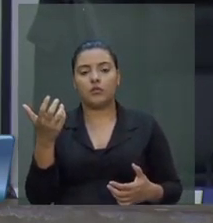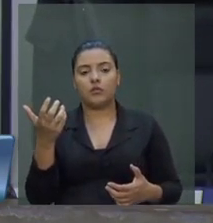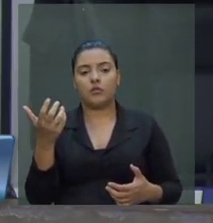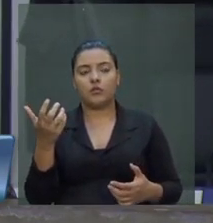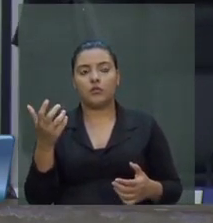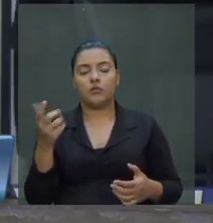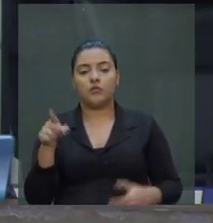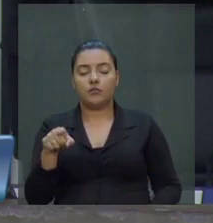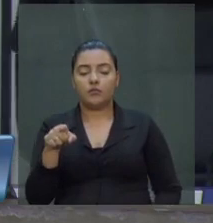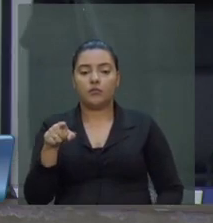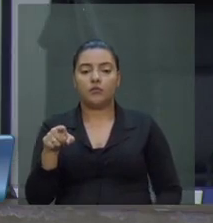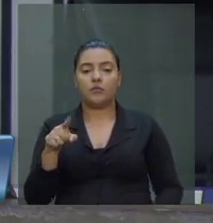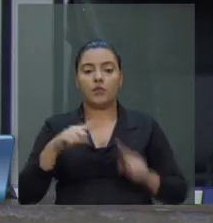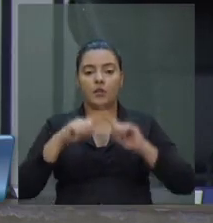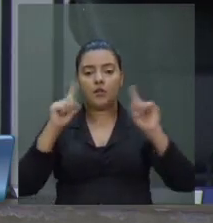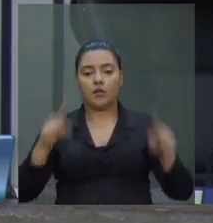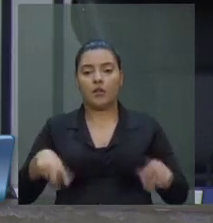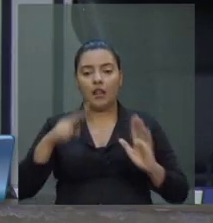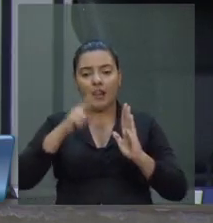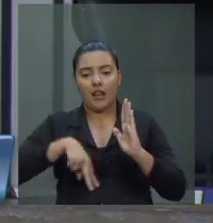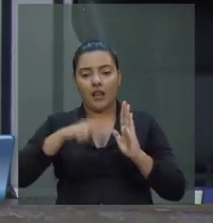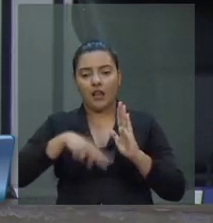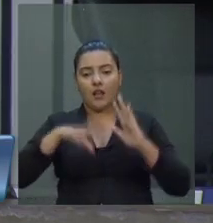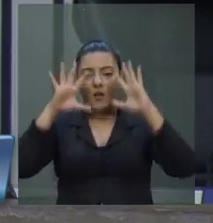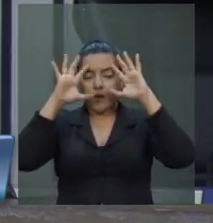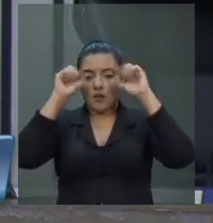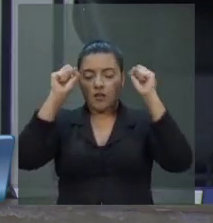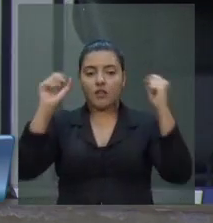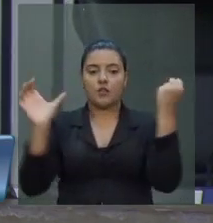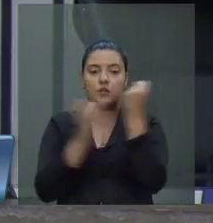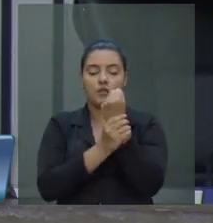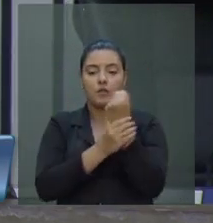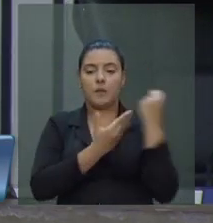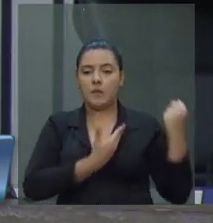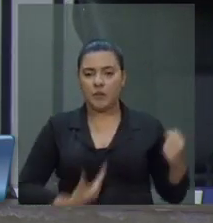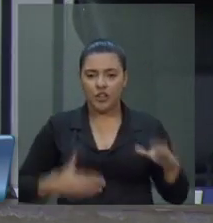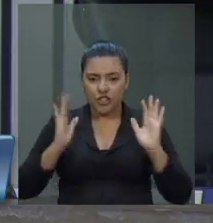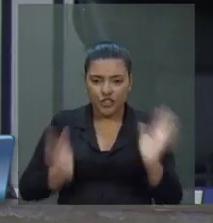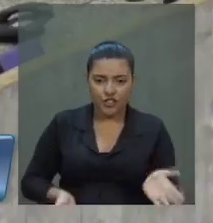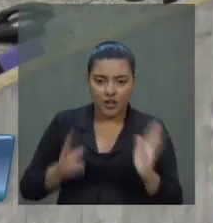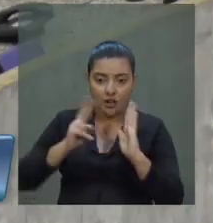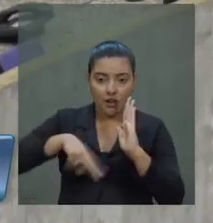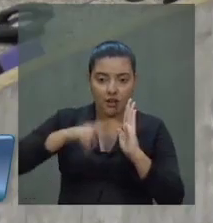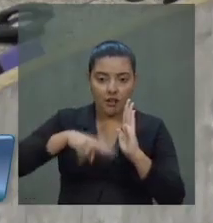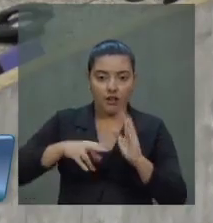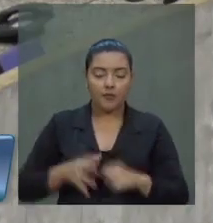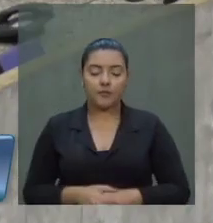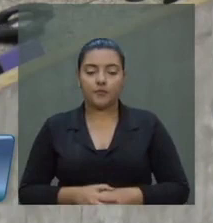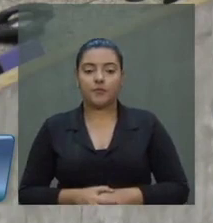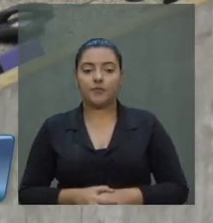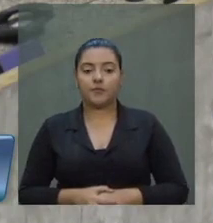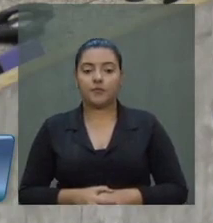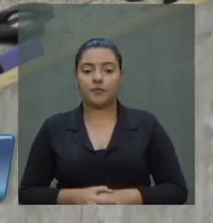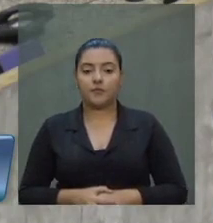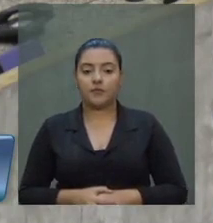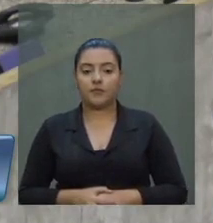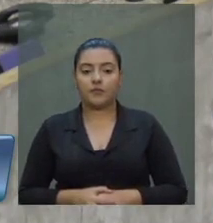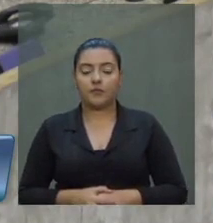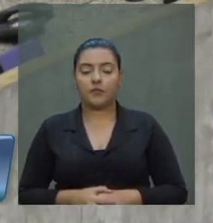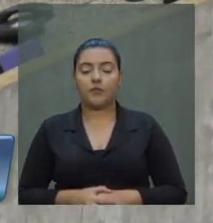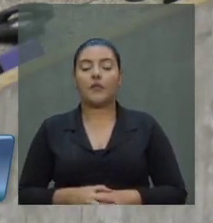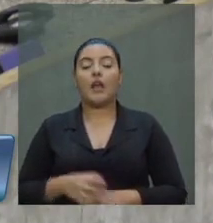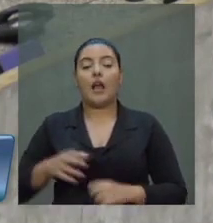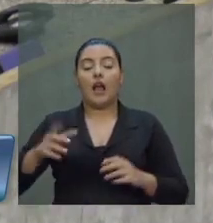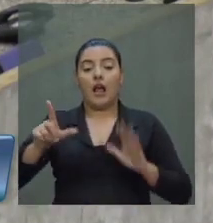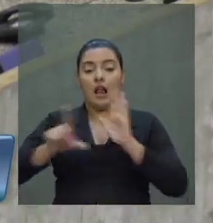matérias, o senhor não leu a matéria do Conselho de Segurança Pública, não é isso? Foi lida a